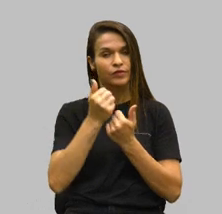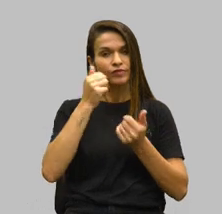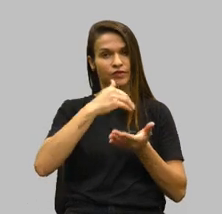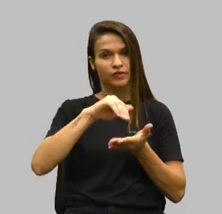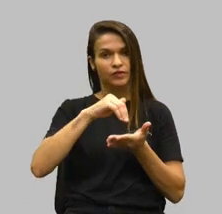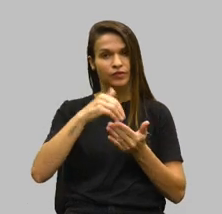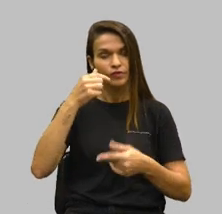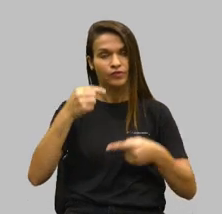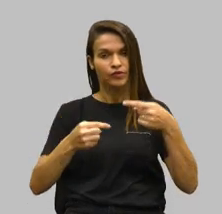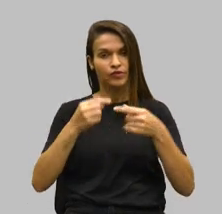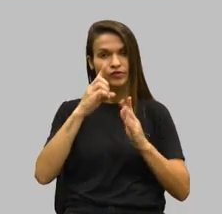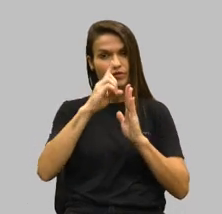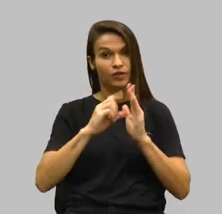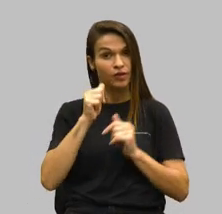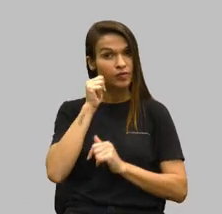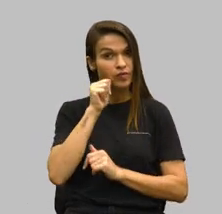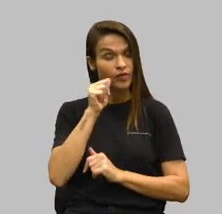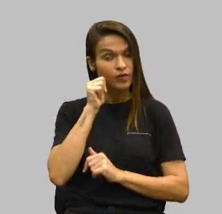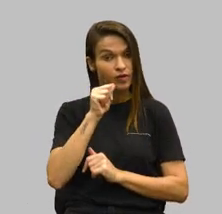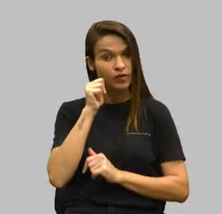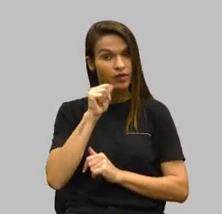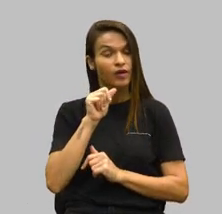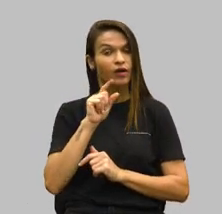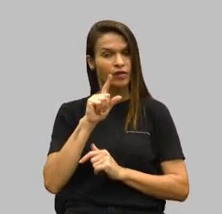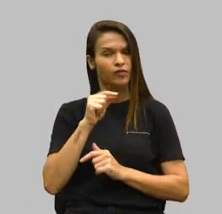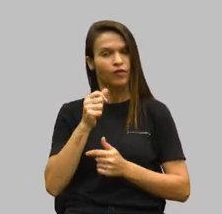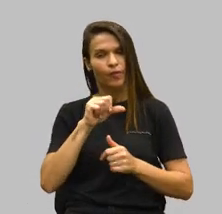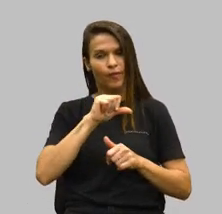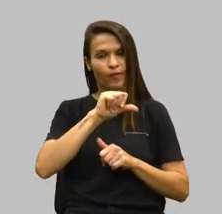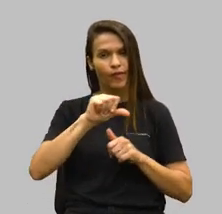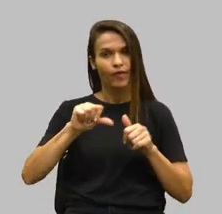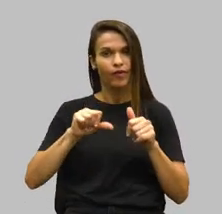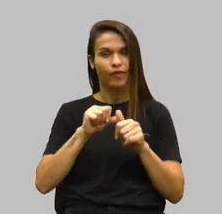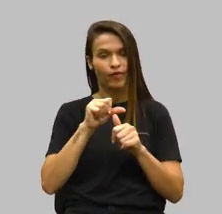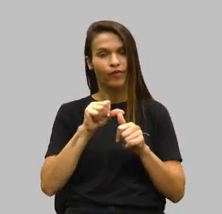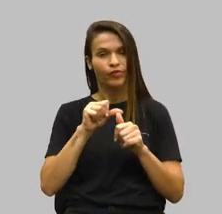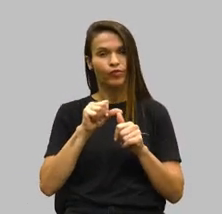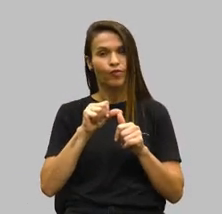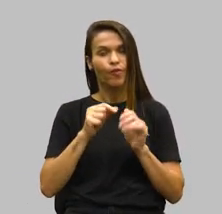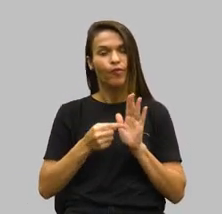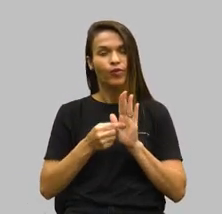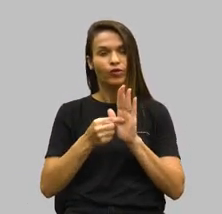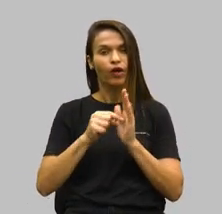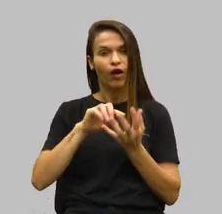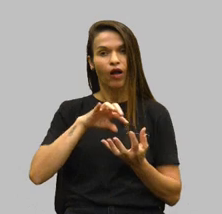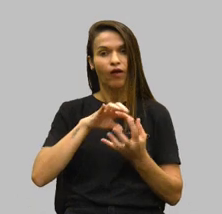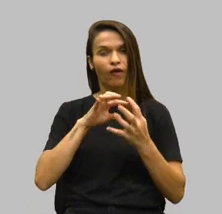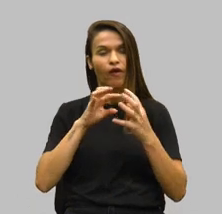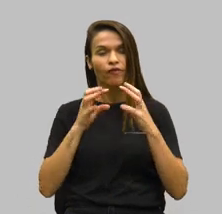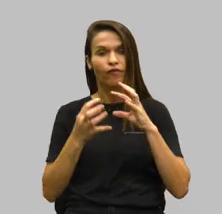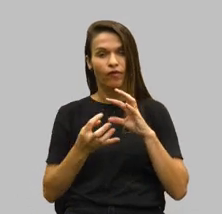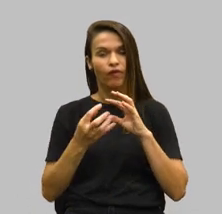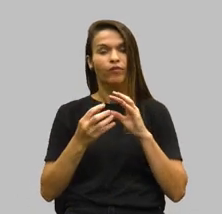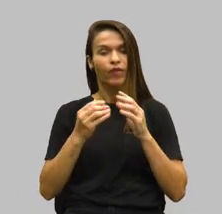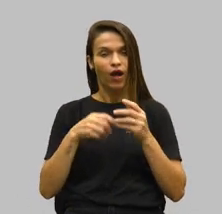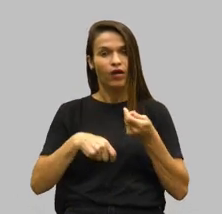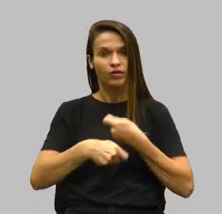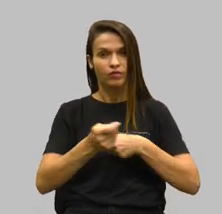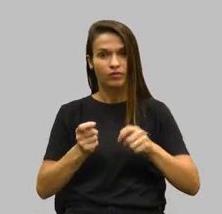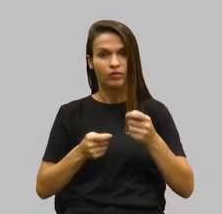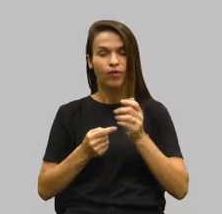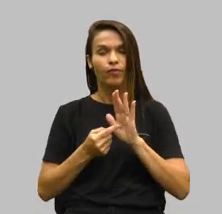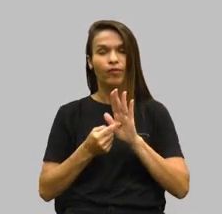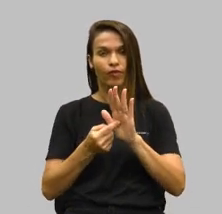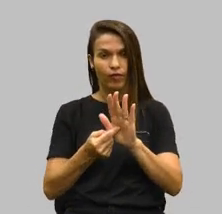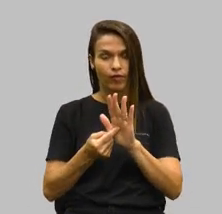políticas do direitos da mul que foi uma alteração trazida com a reforma administrativa que mostra uma preocupação do